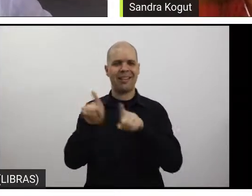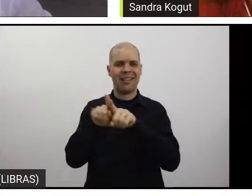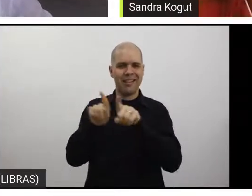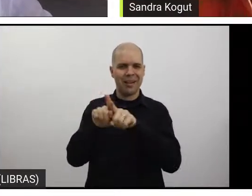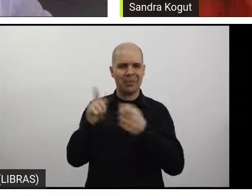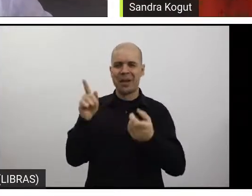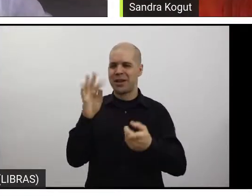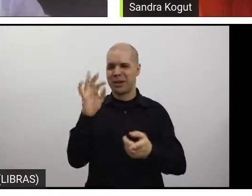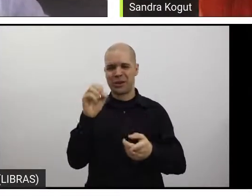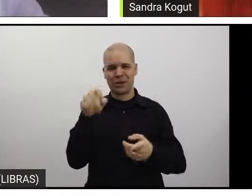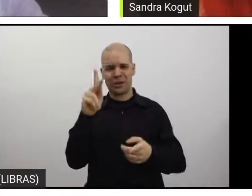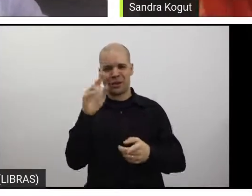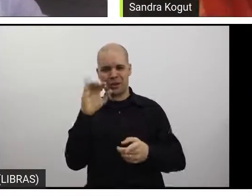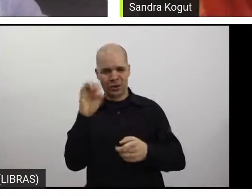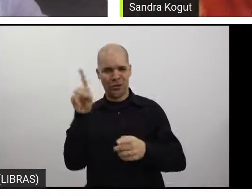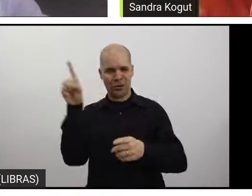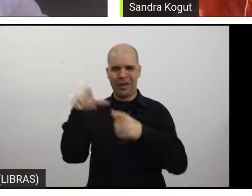Seis.